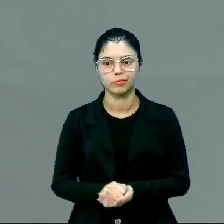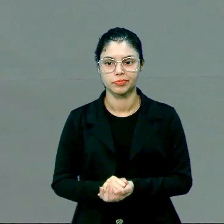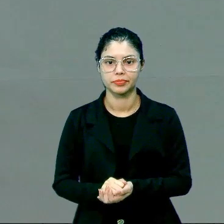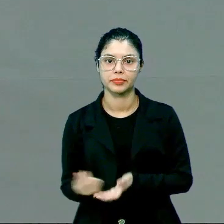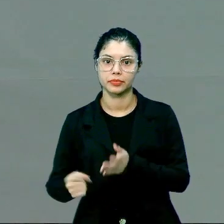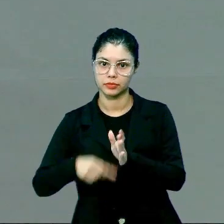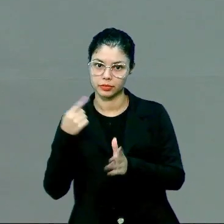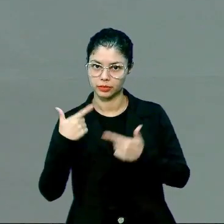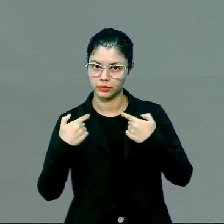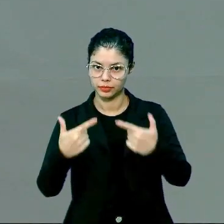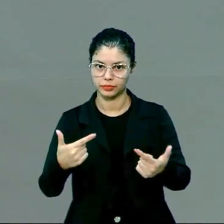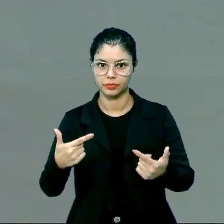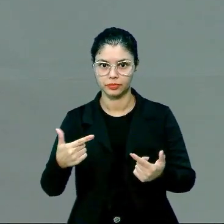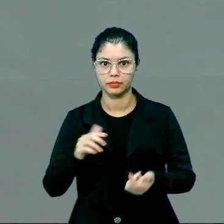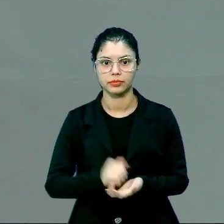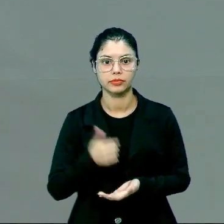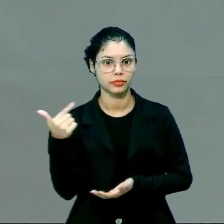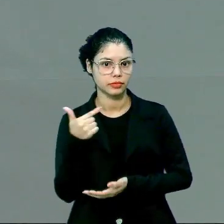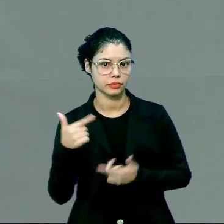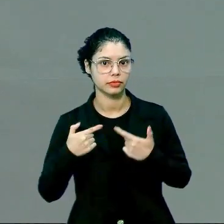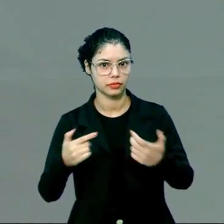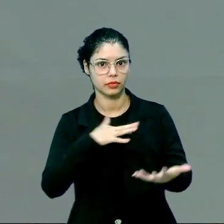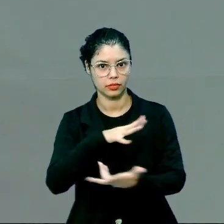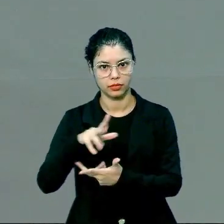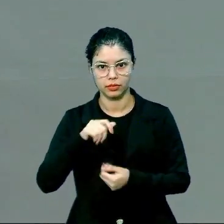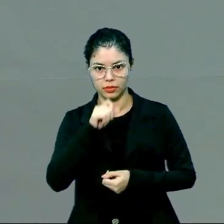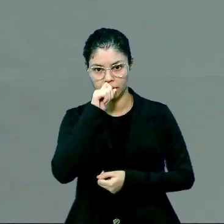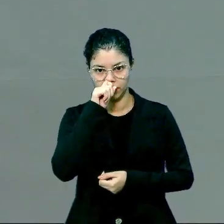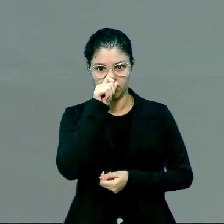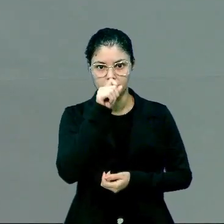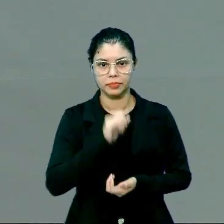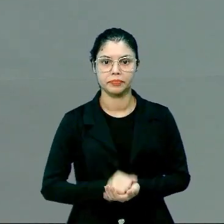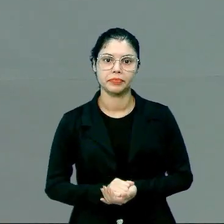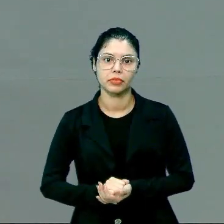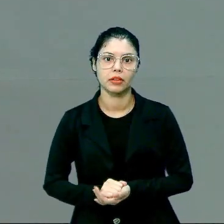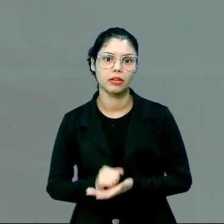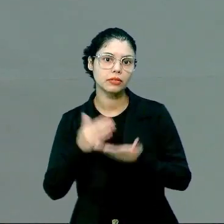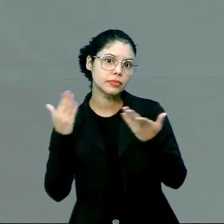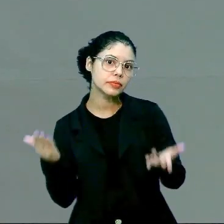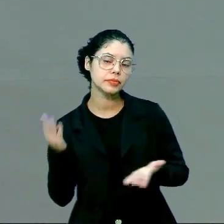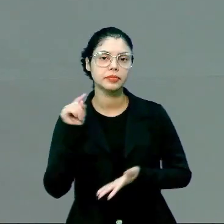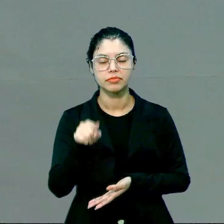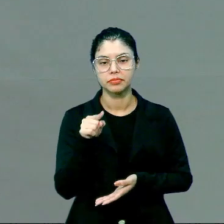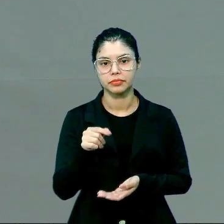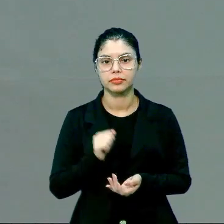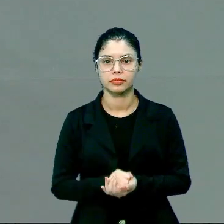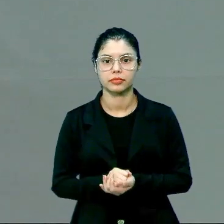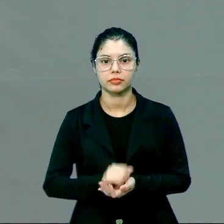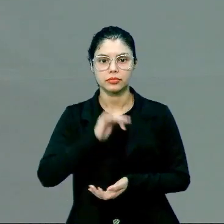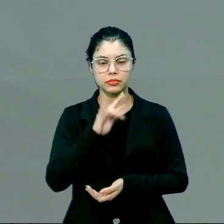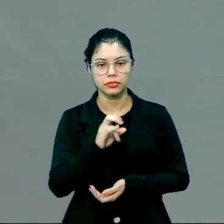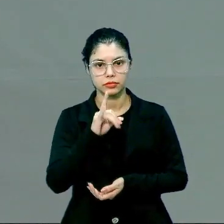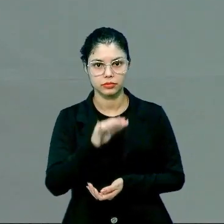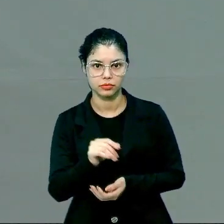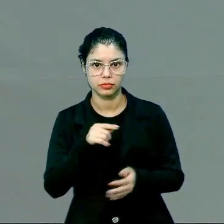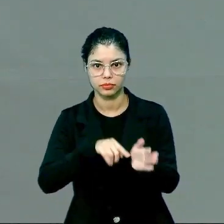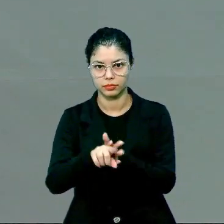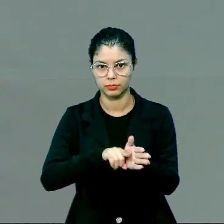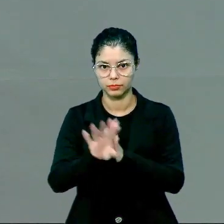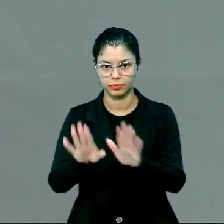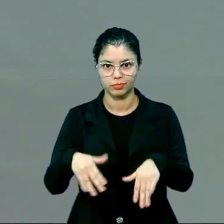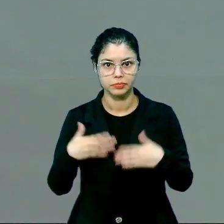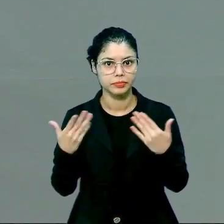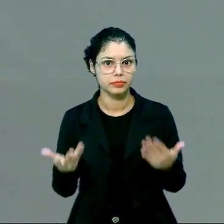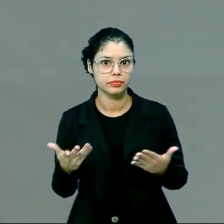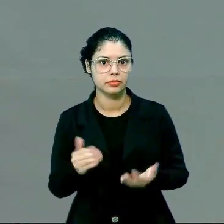a Primeira Guerra e a Segunda Guerra Mundiais. Então, esse instituto de pesquisa ao